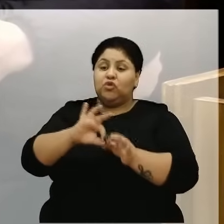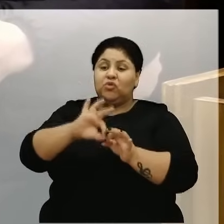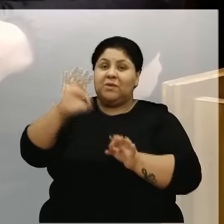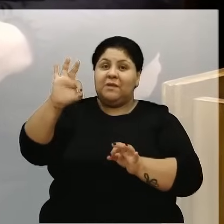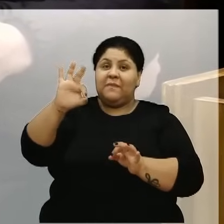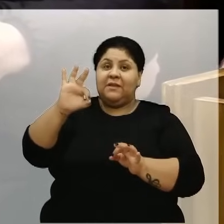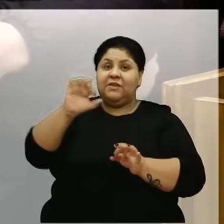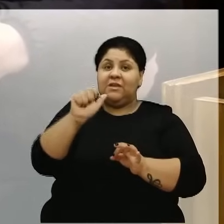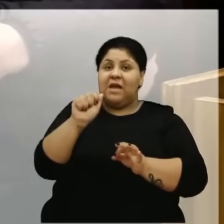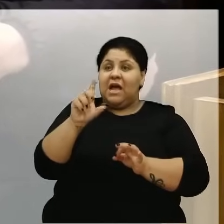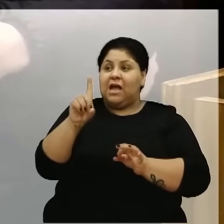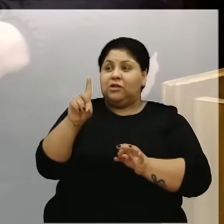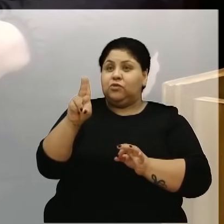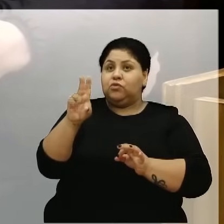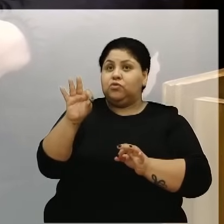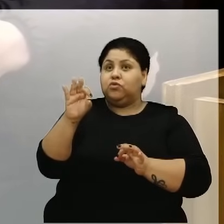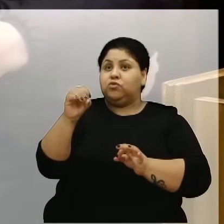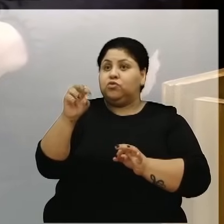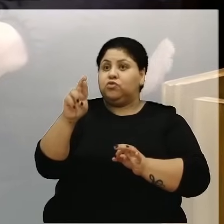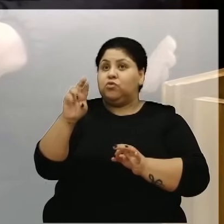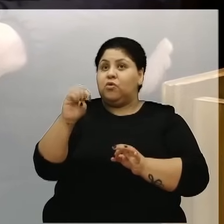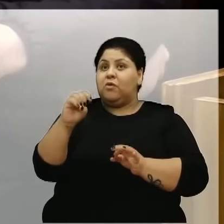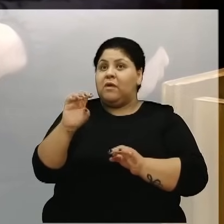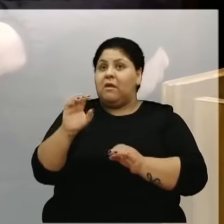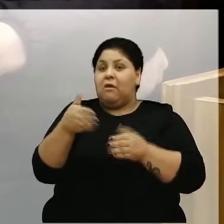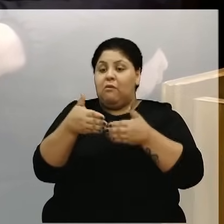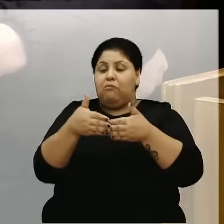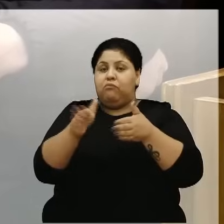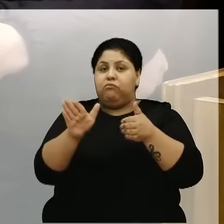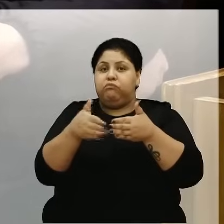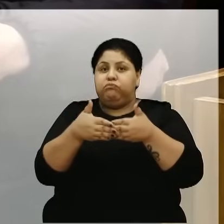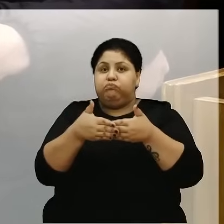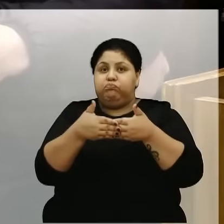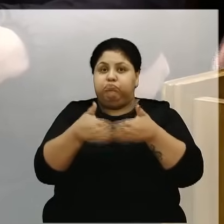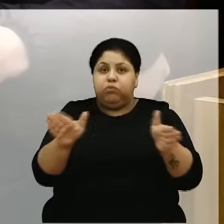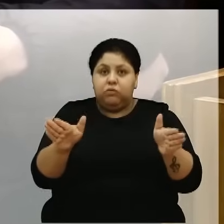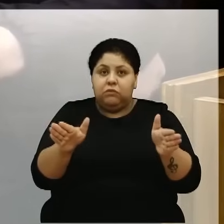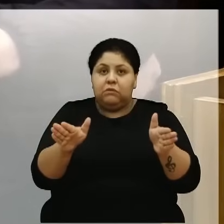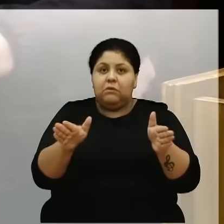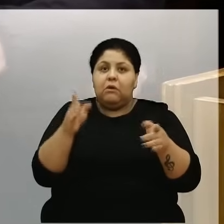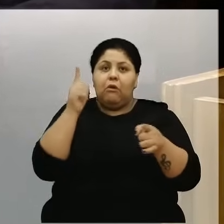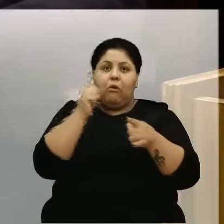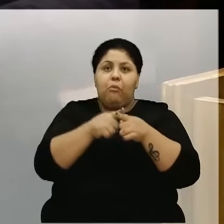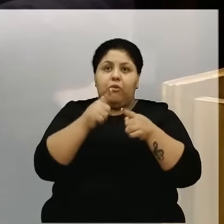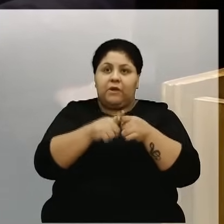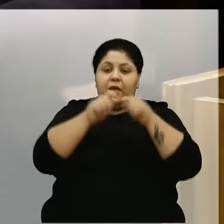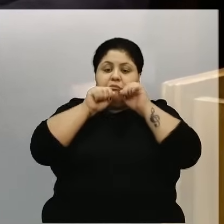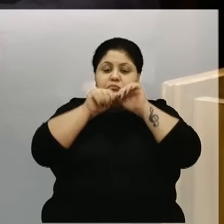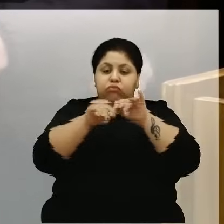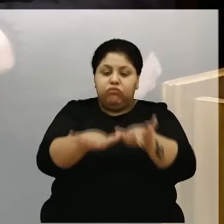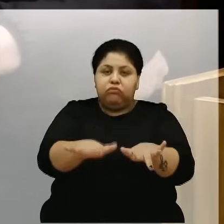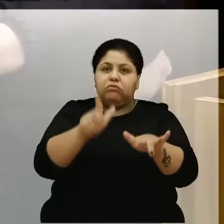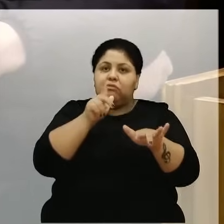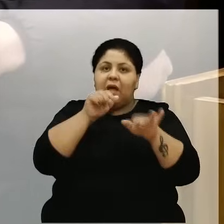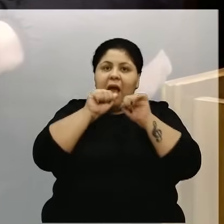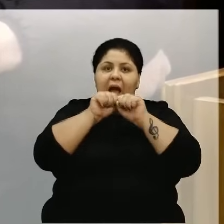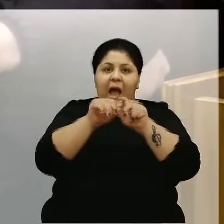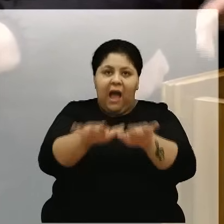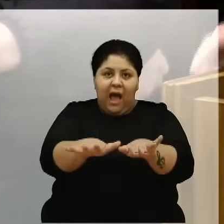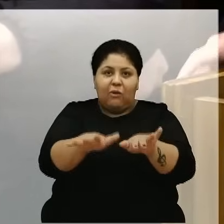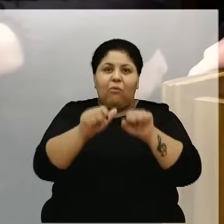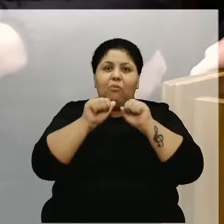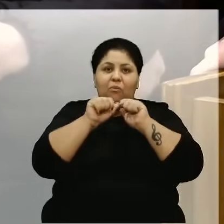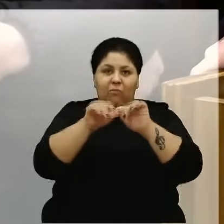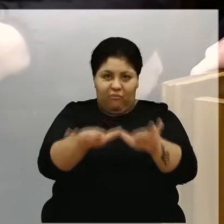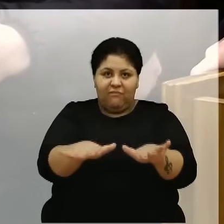adutora, né, rompida, né, deslocada em função dos constantes deslizamentos que